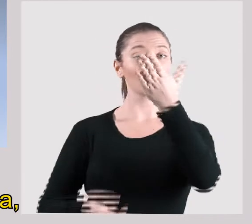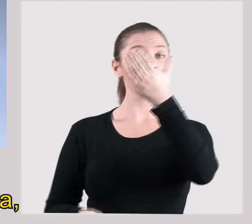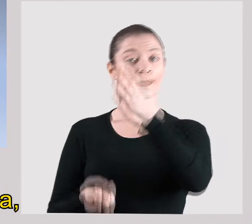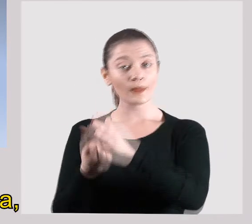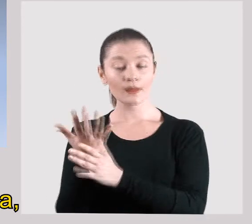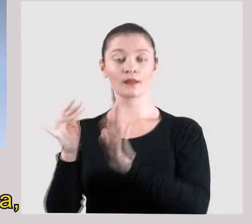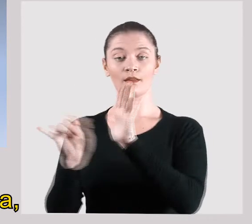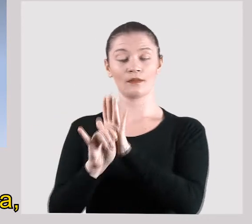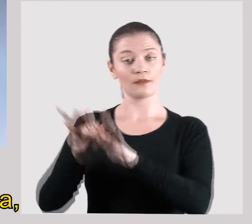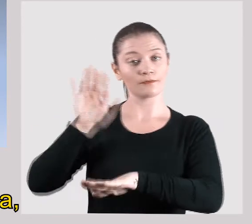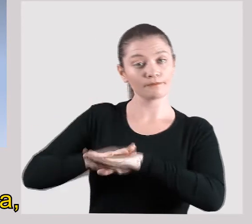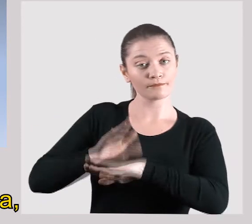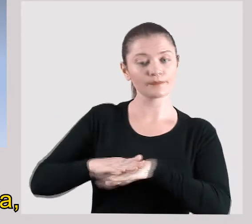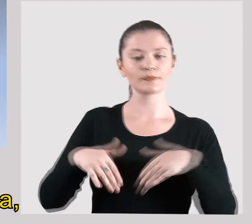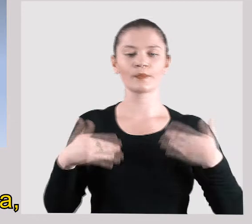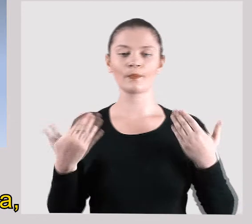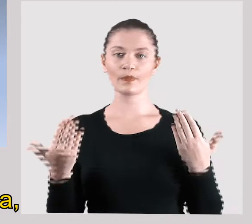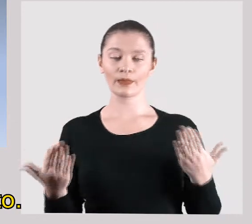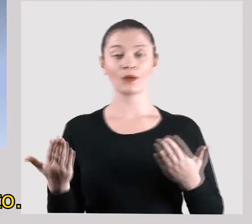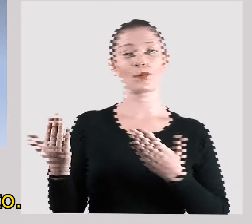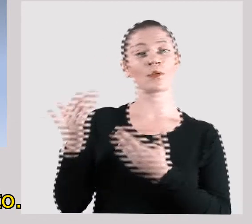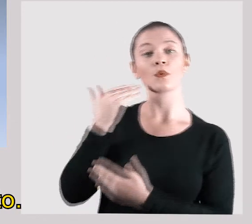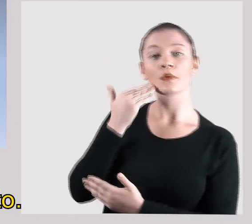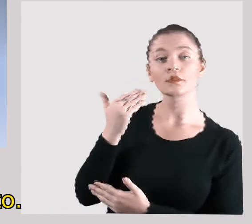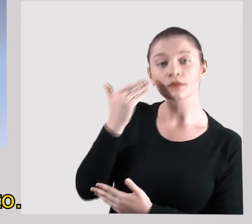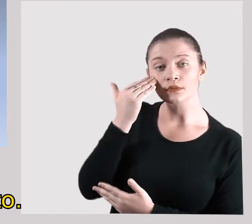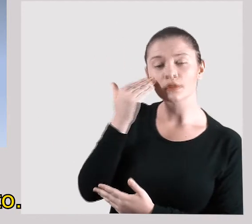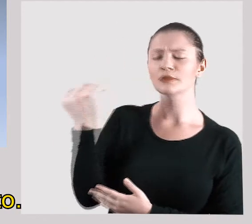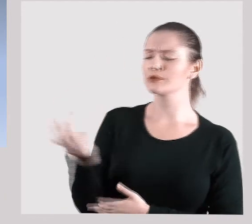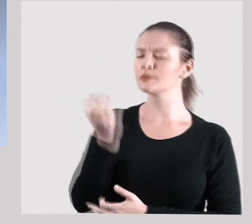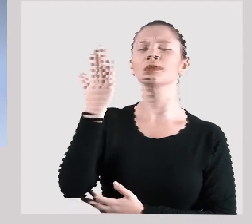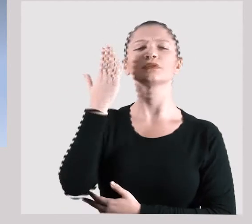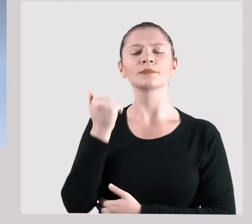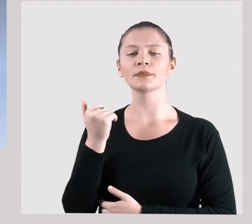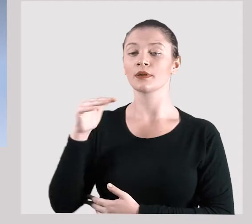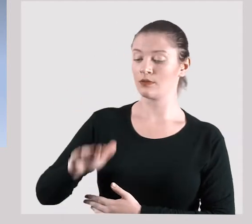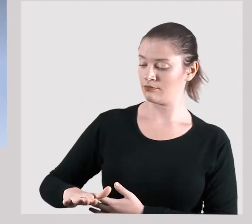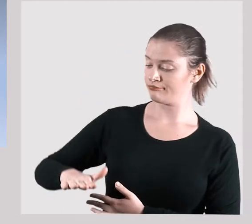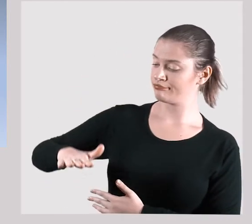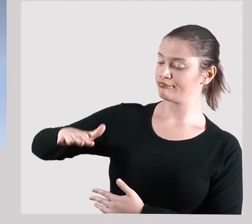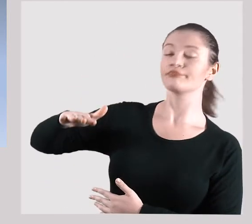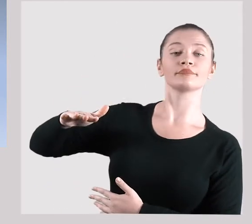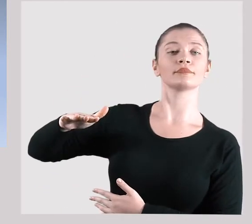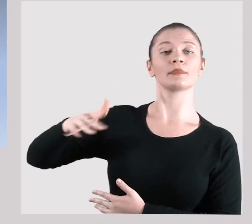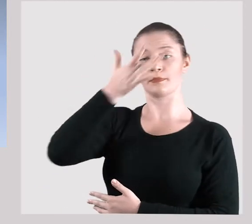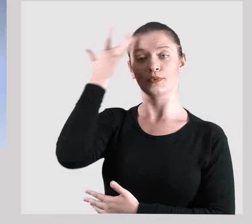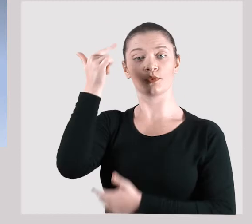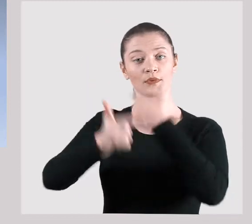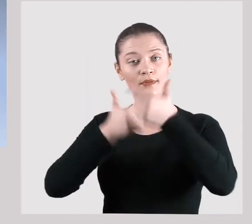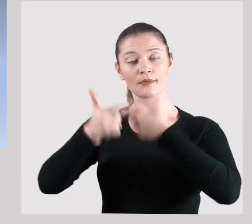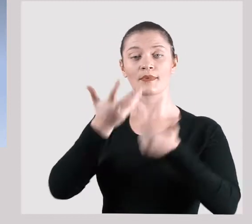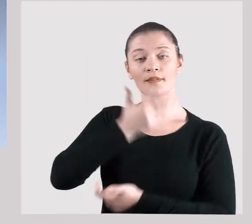Então a gente vê assim, ó, aqui a puberdade e a adolescência, é importante saber o crescimento, Quem trabalha com crianças e adolescentes tem que conhecer muito